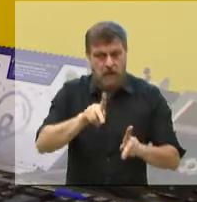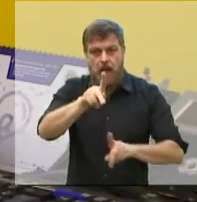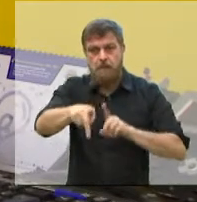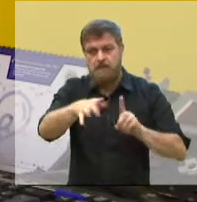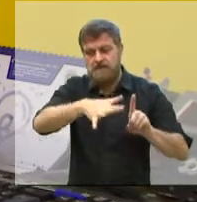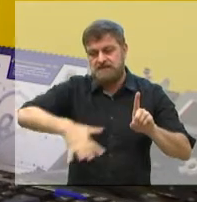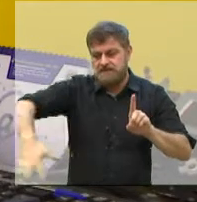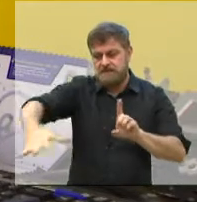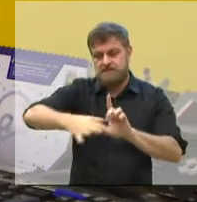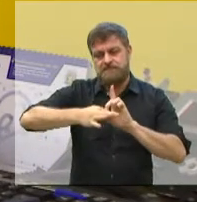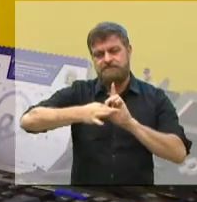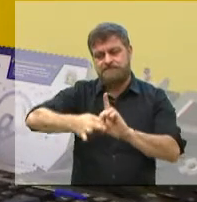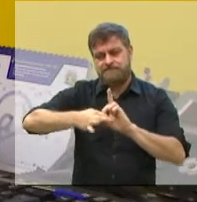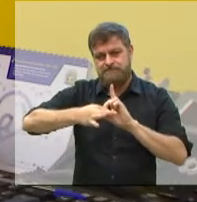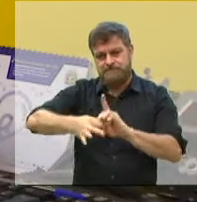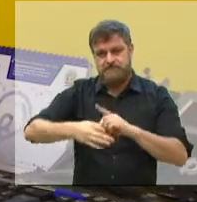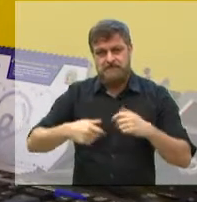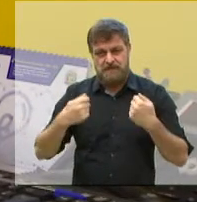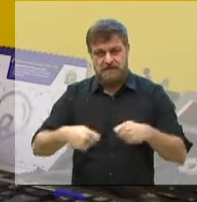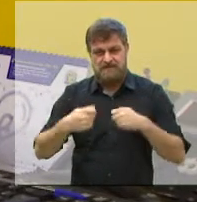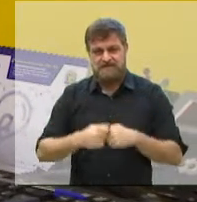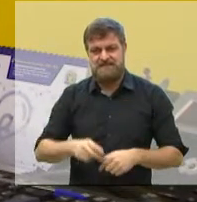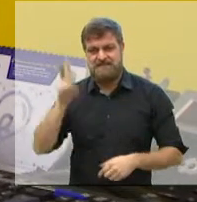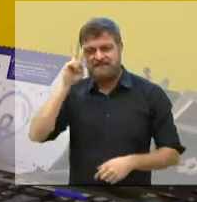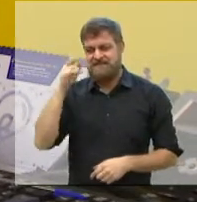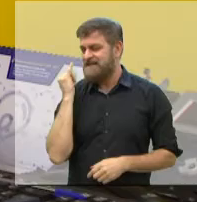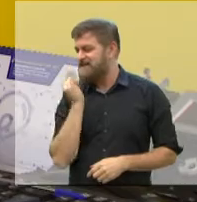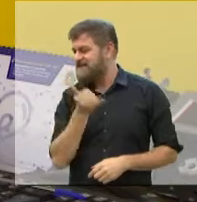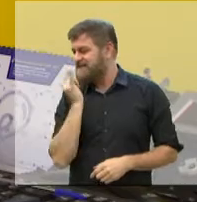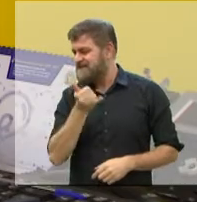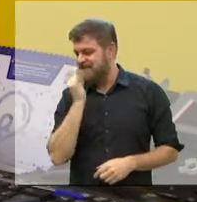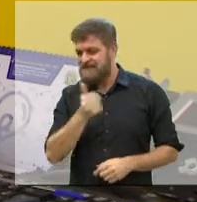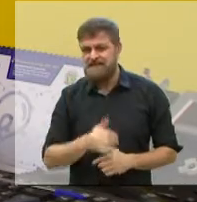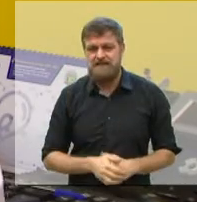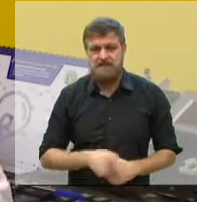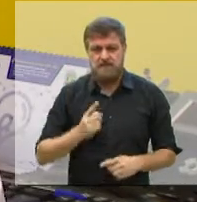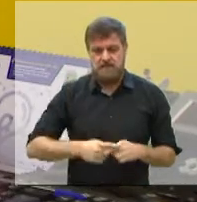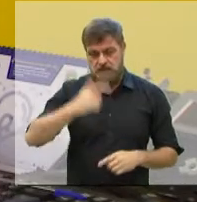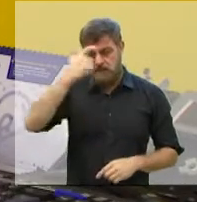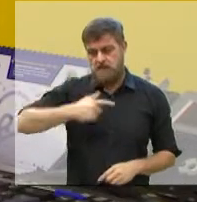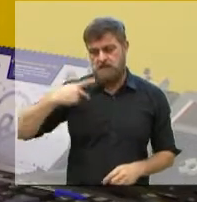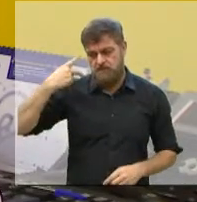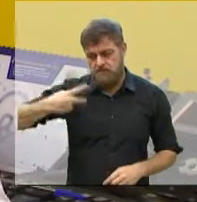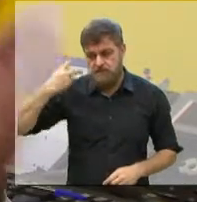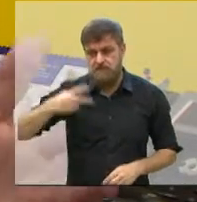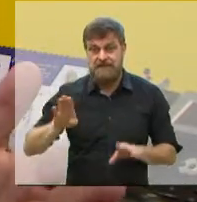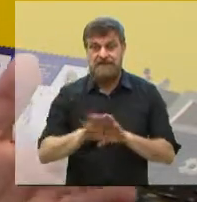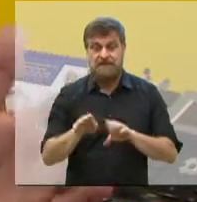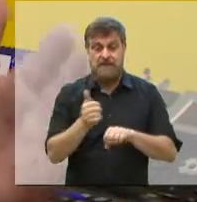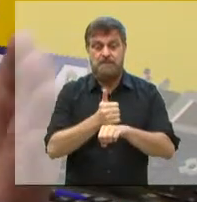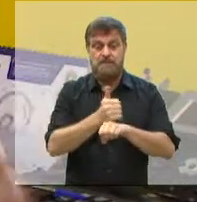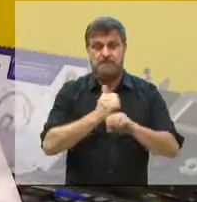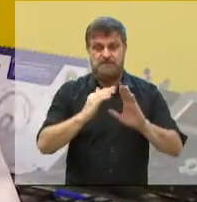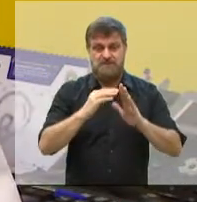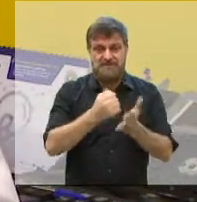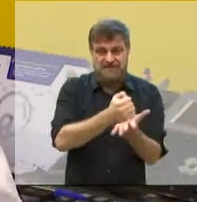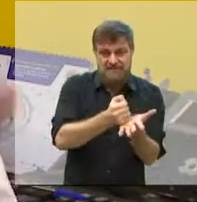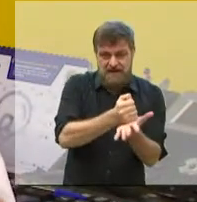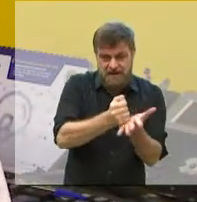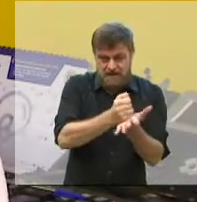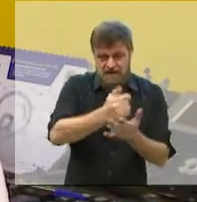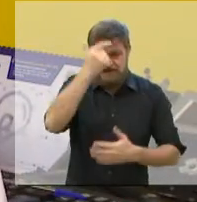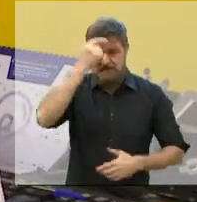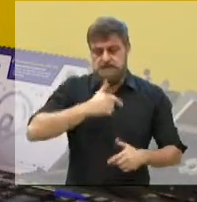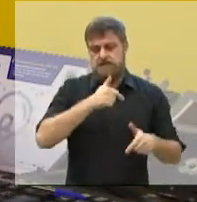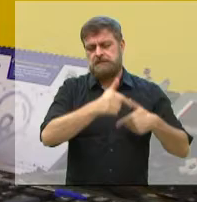população. Eu sempre conto umas histórias aí, porque eu, como vereador e como farmacêutico, eu continuo